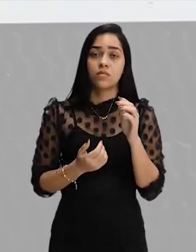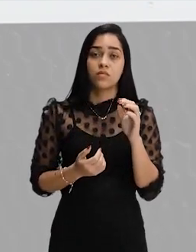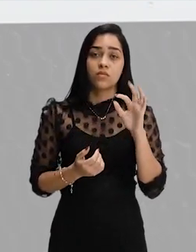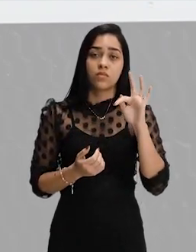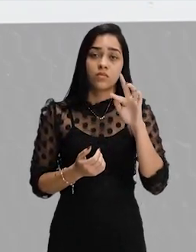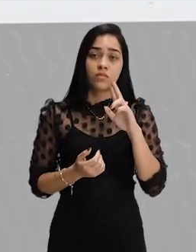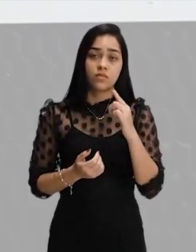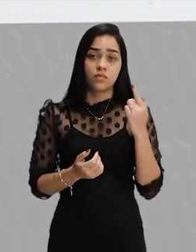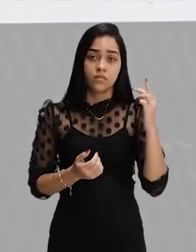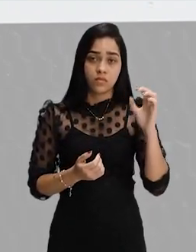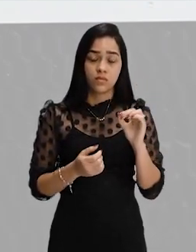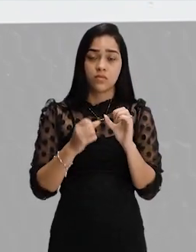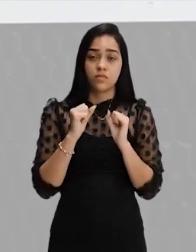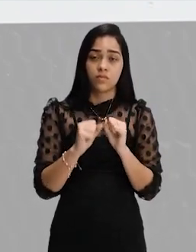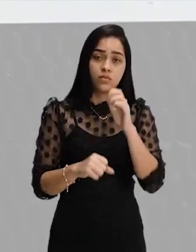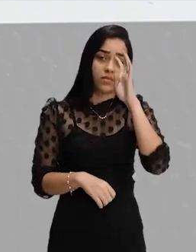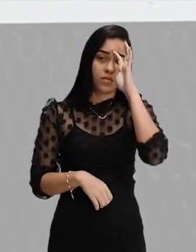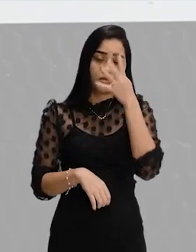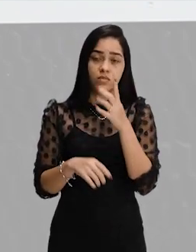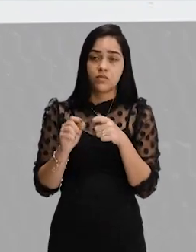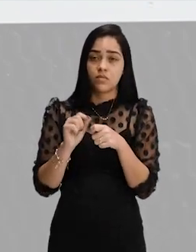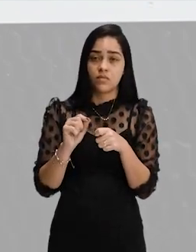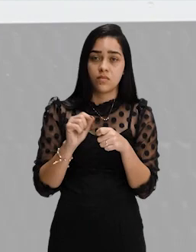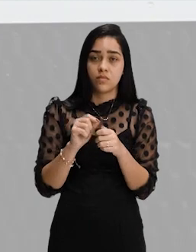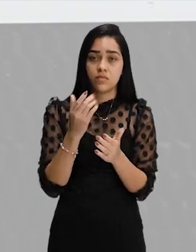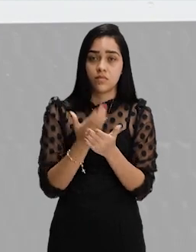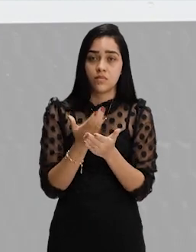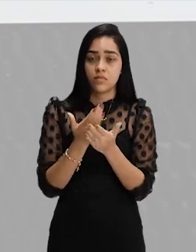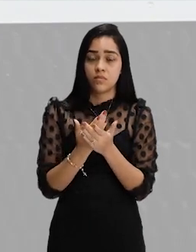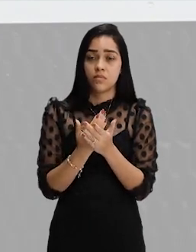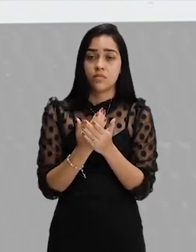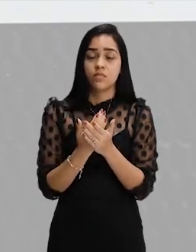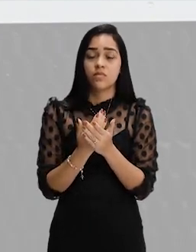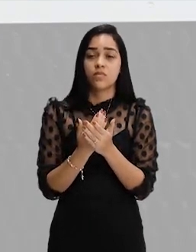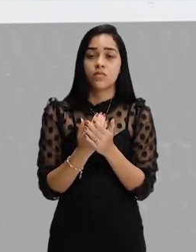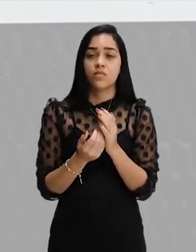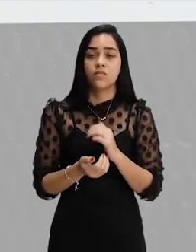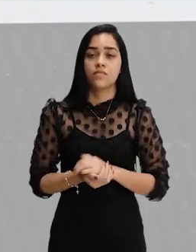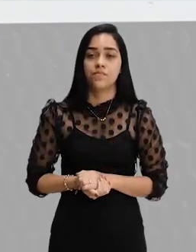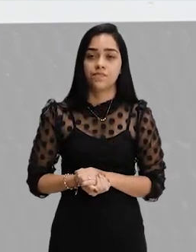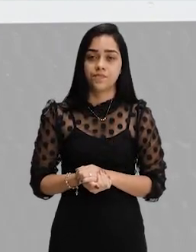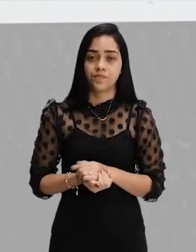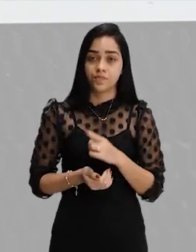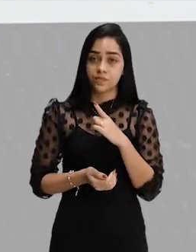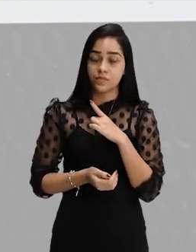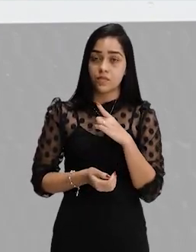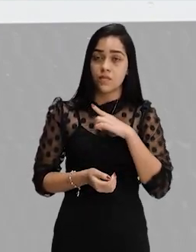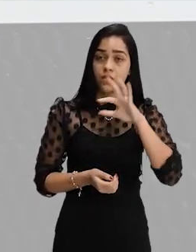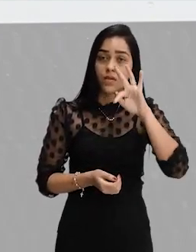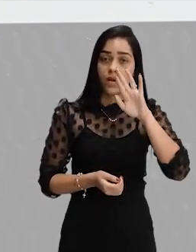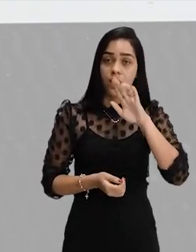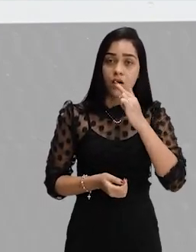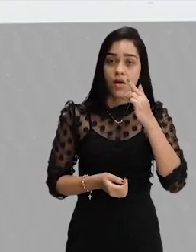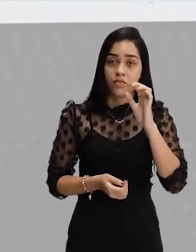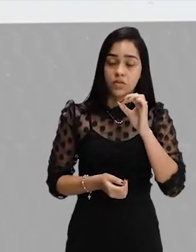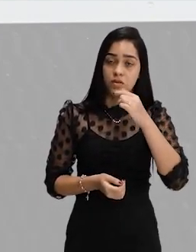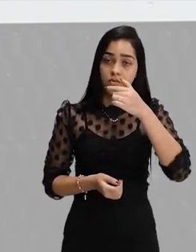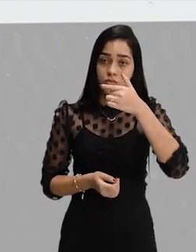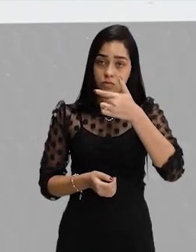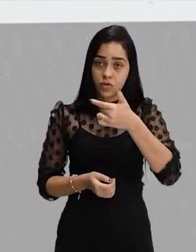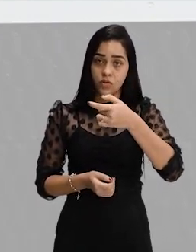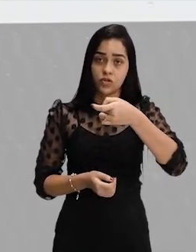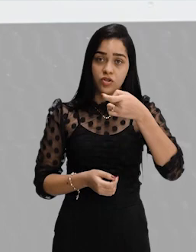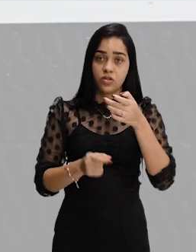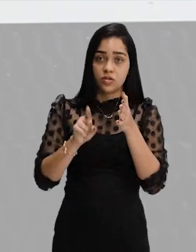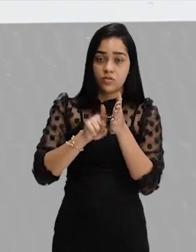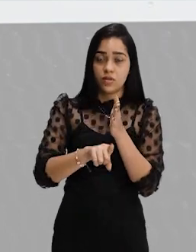pode resolver fazendo o estudo do sinal da função. Olha só, eu tenho a minha função 2x